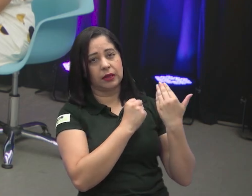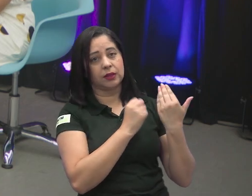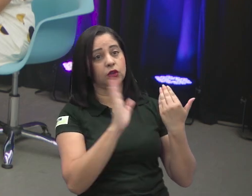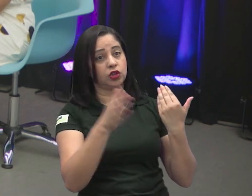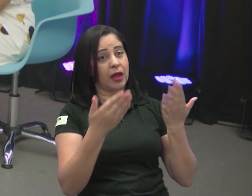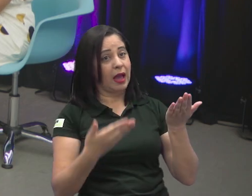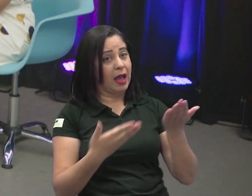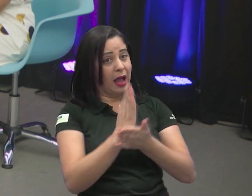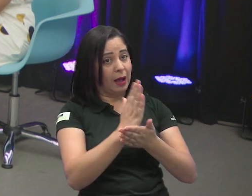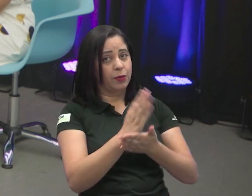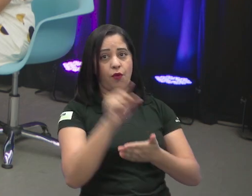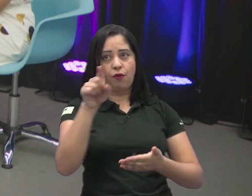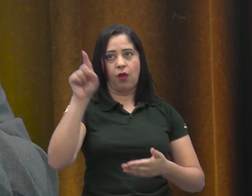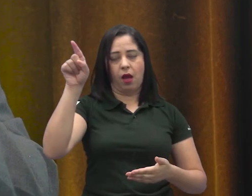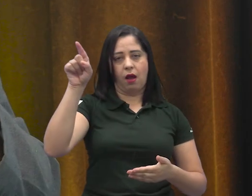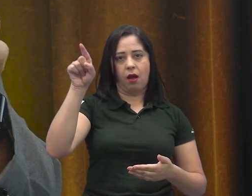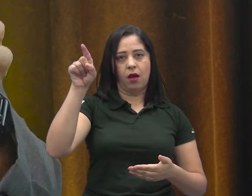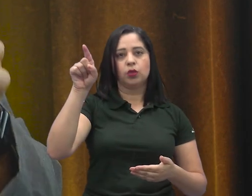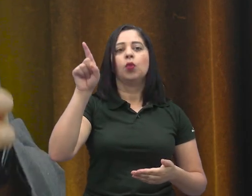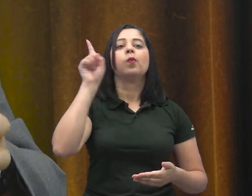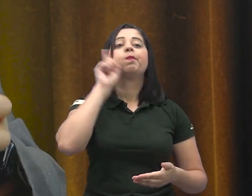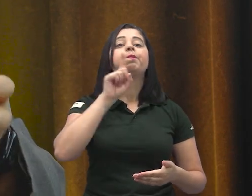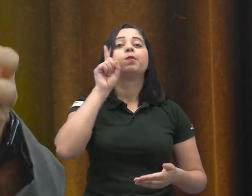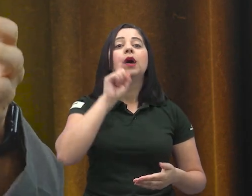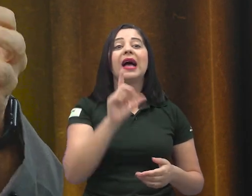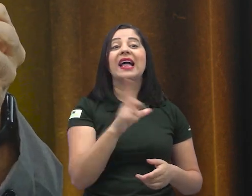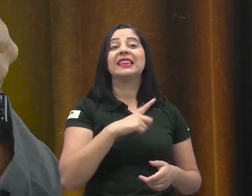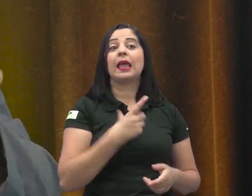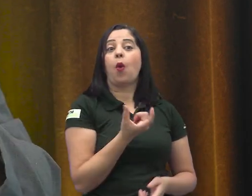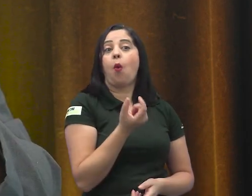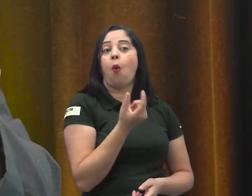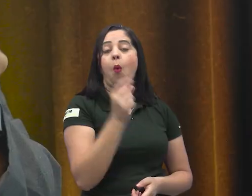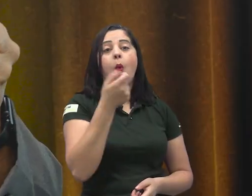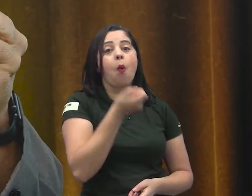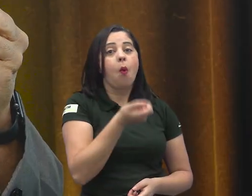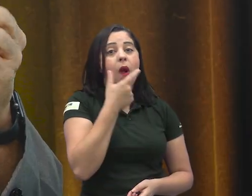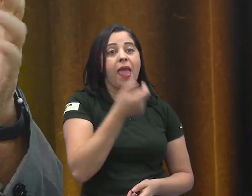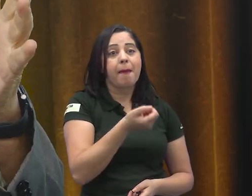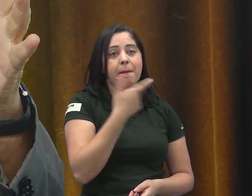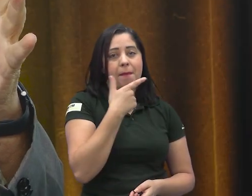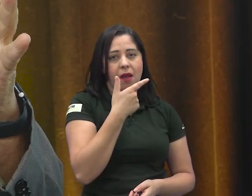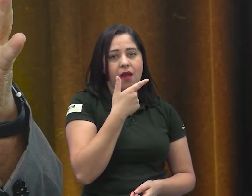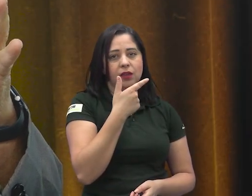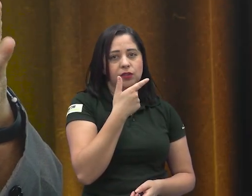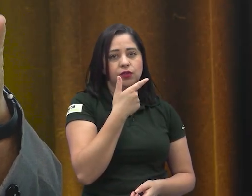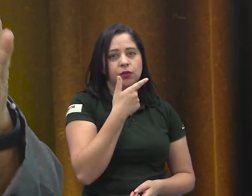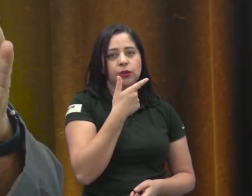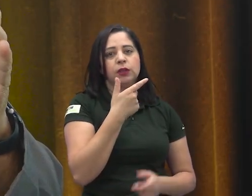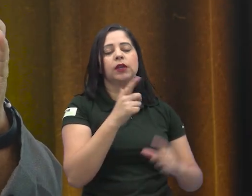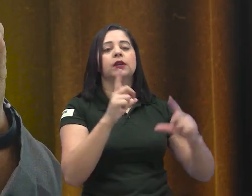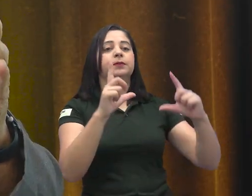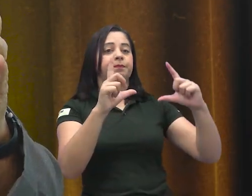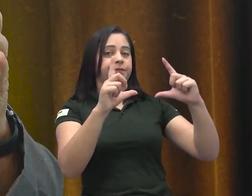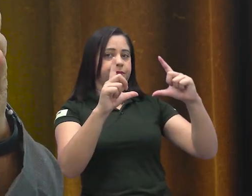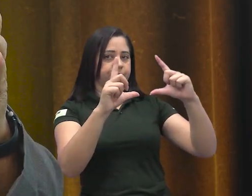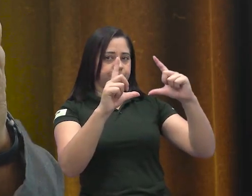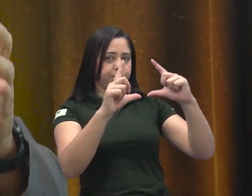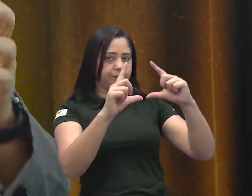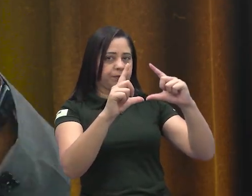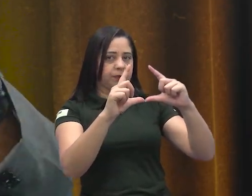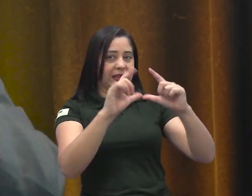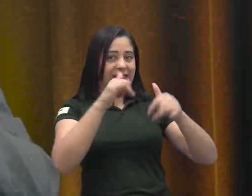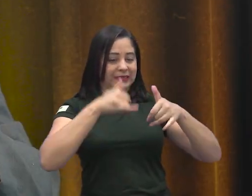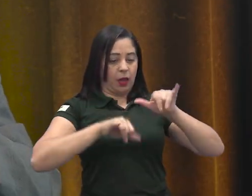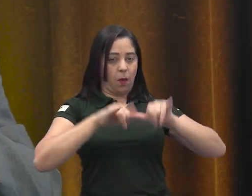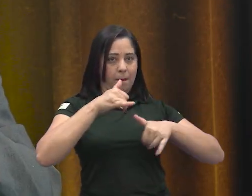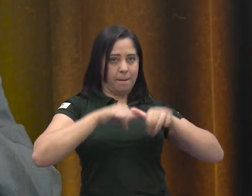Foi aprovada nos Estados Unidos um medicamento que reduz o amiloide. O amiloide, a placa de amiloide é uma substância que